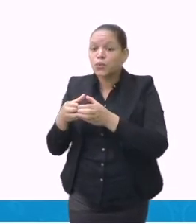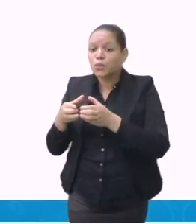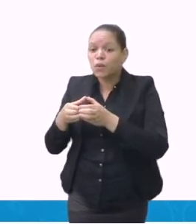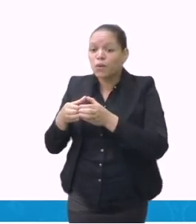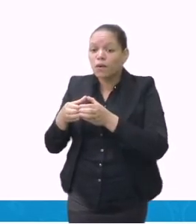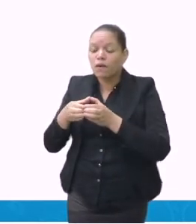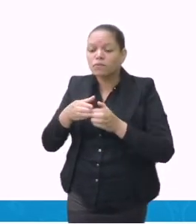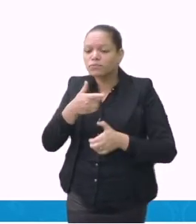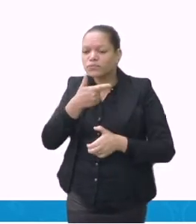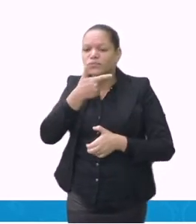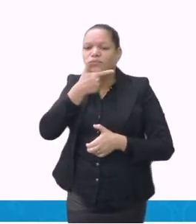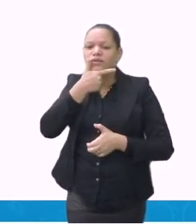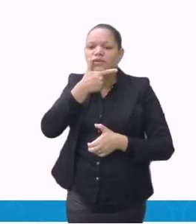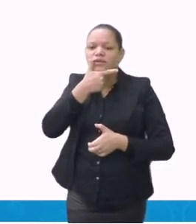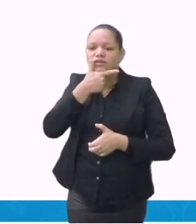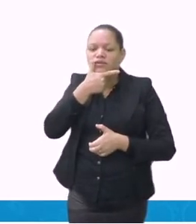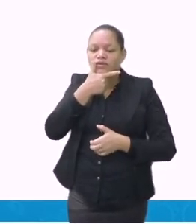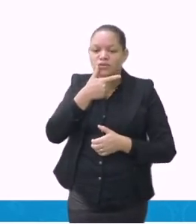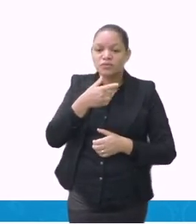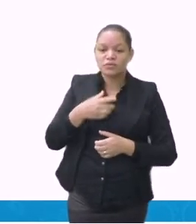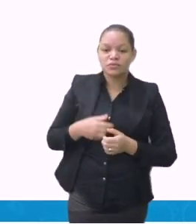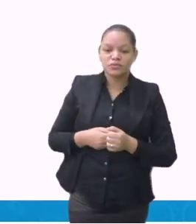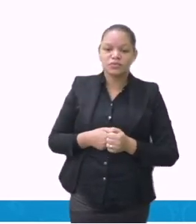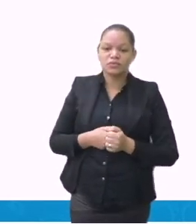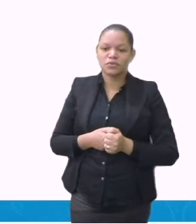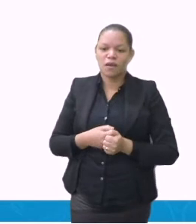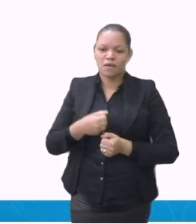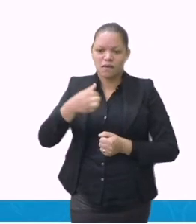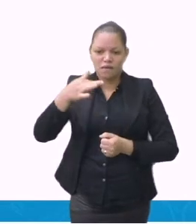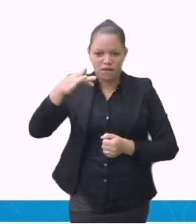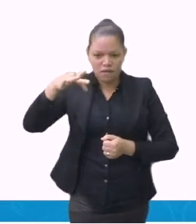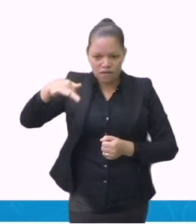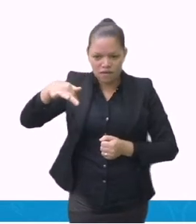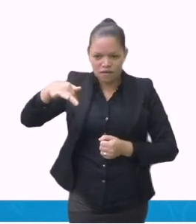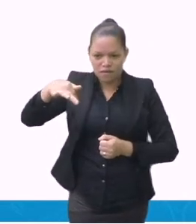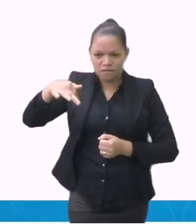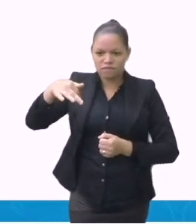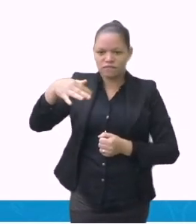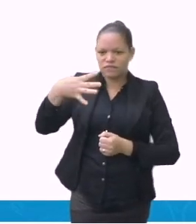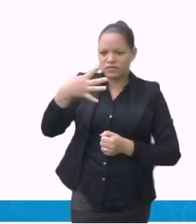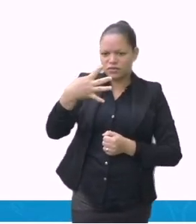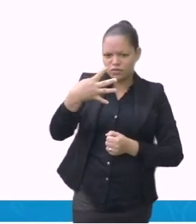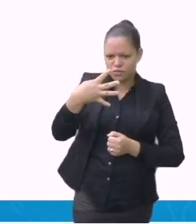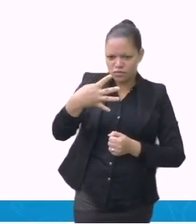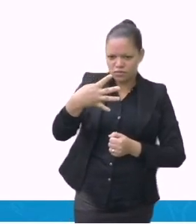quadriculada é F4. Ok?